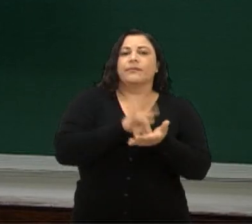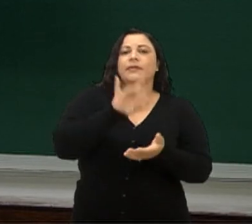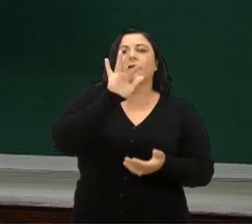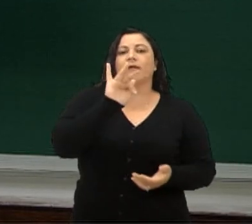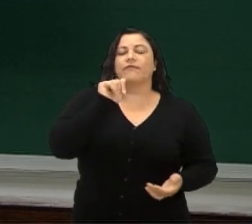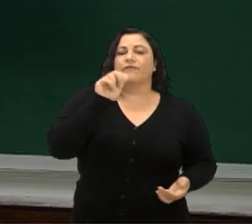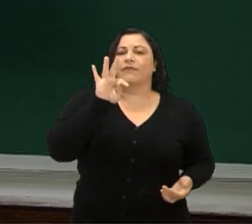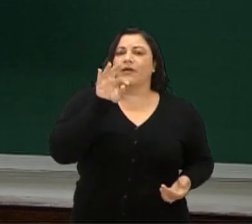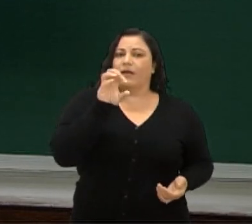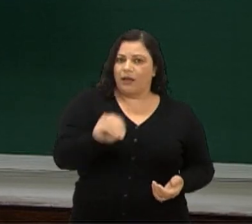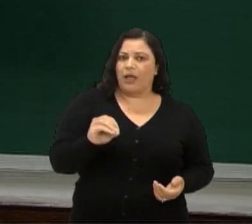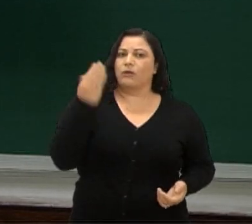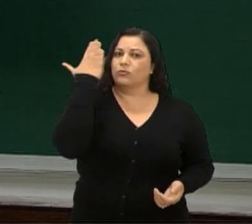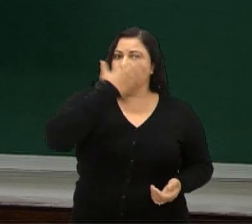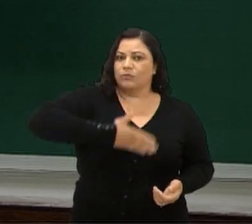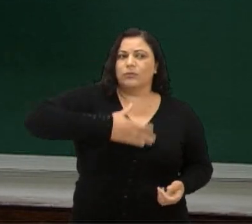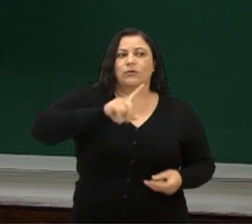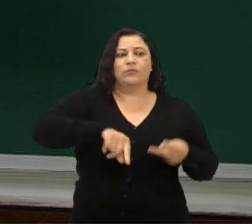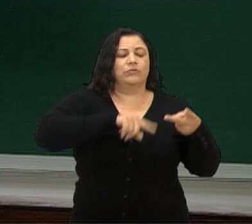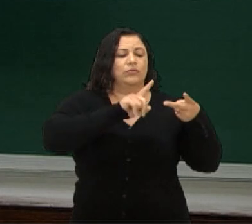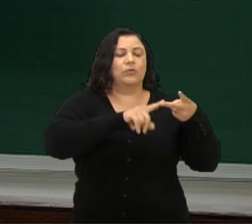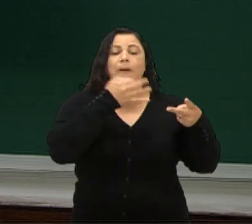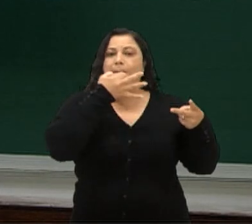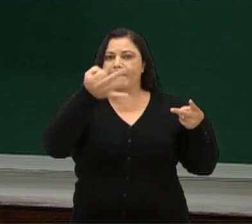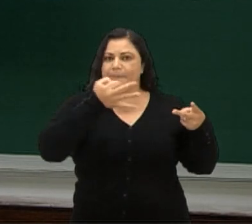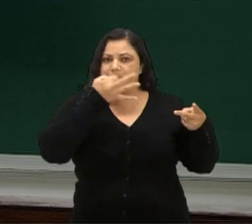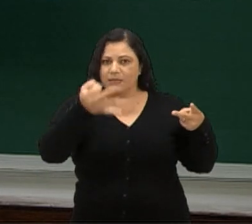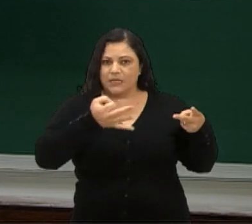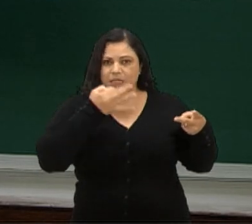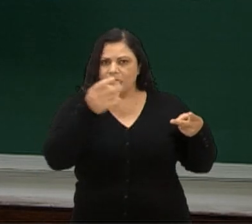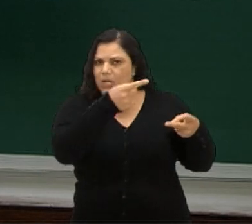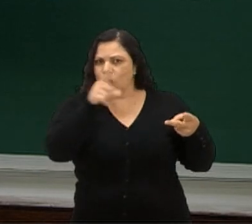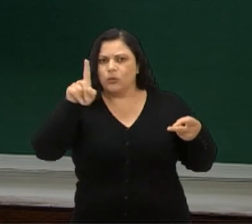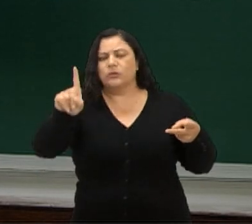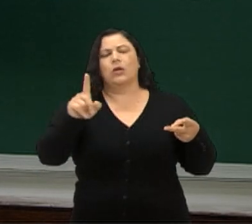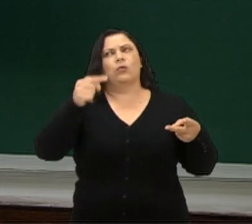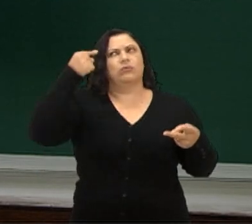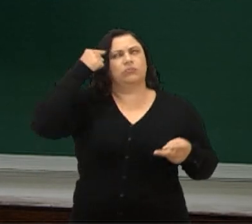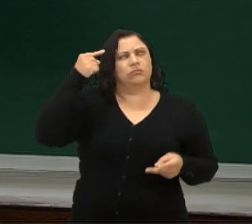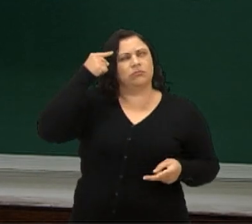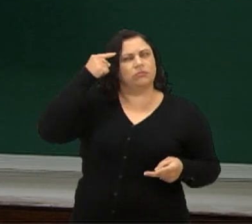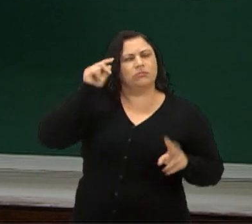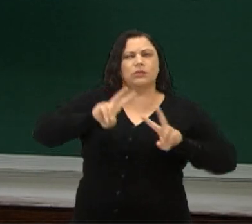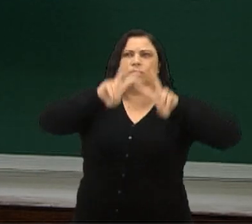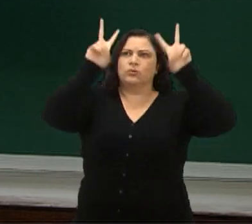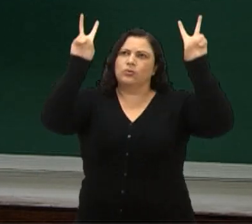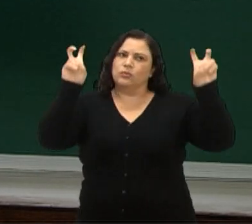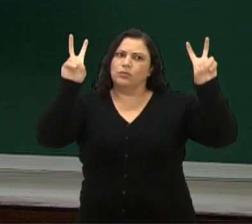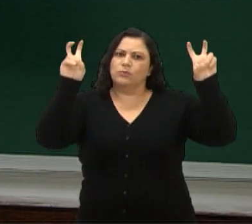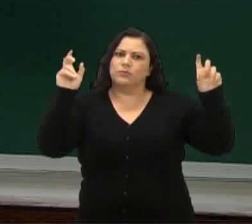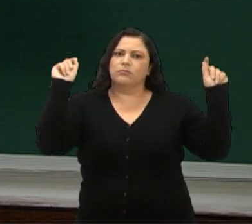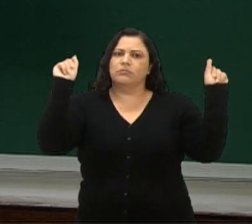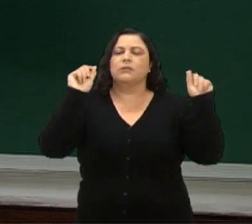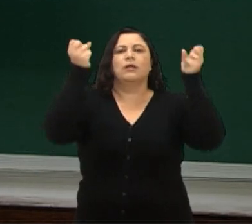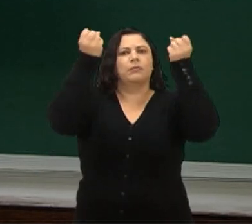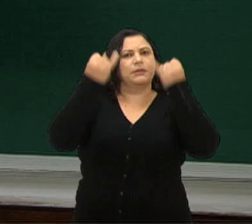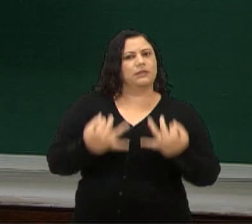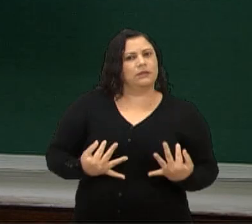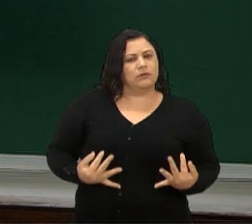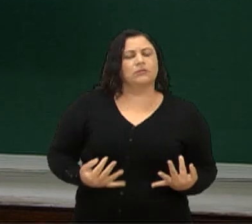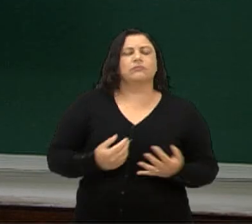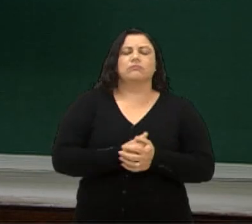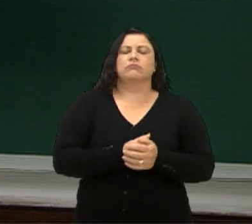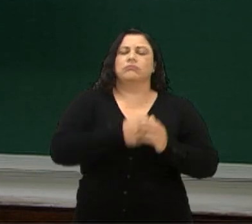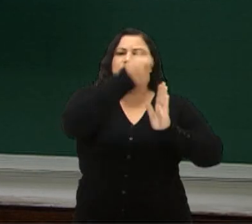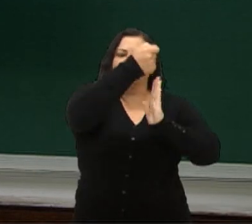comprovo aquilo que foi dito. Enquanto opinião, não. Opinião é aquilo que eu penso sobre o tema que eu escrevi ou sobre o tema